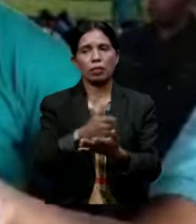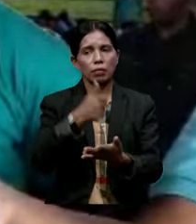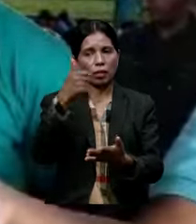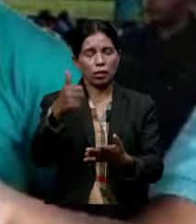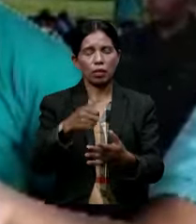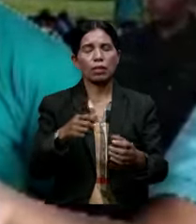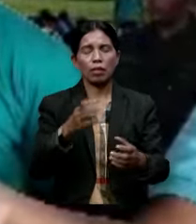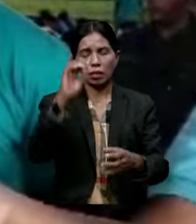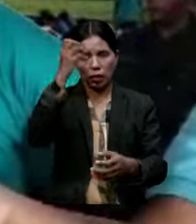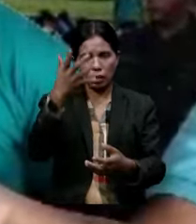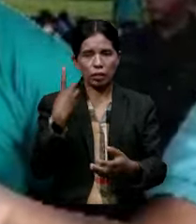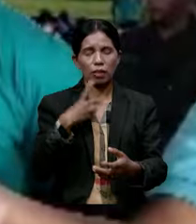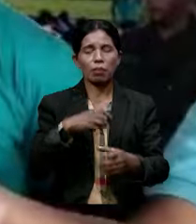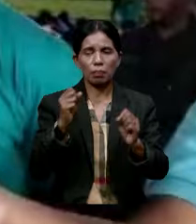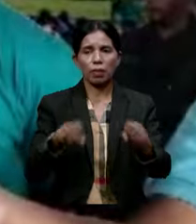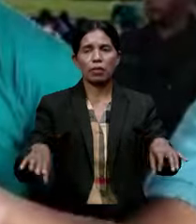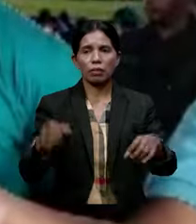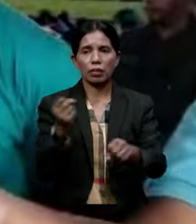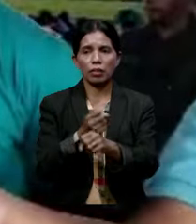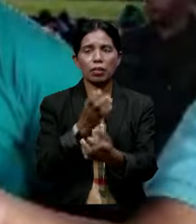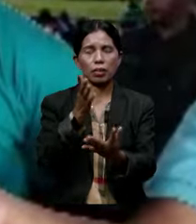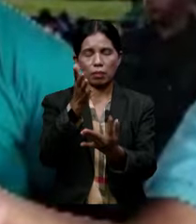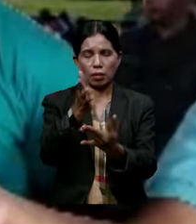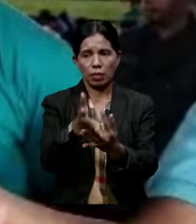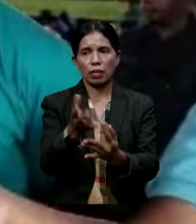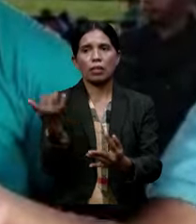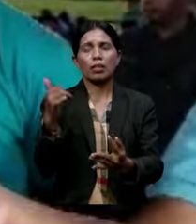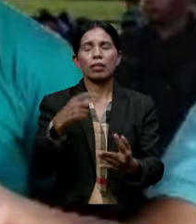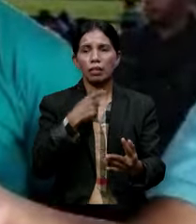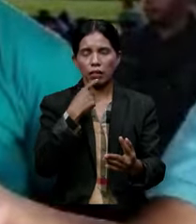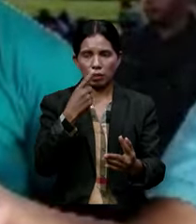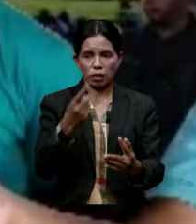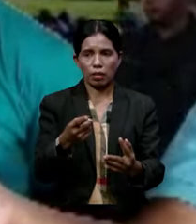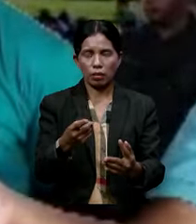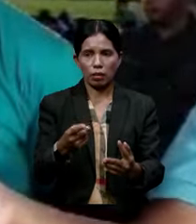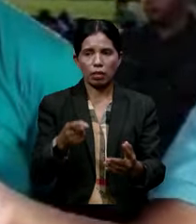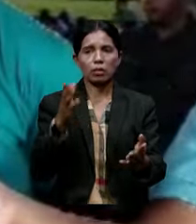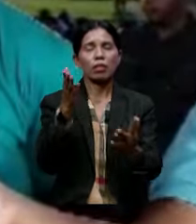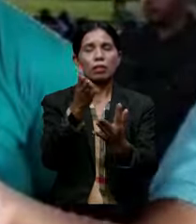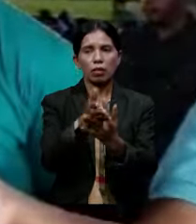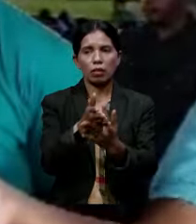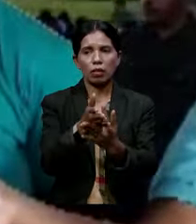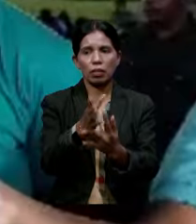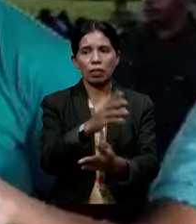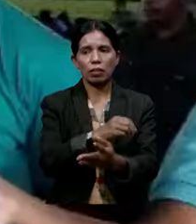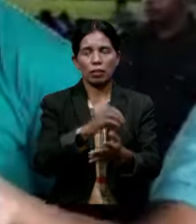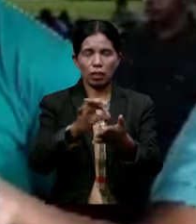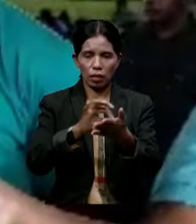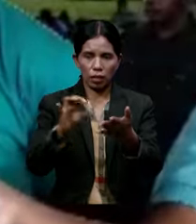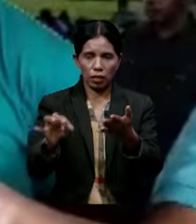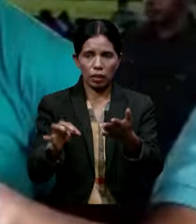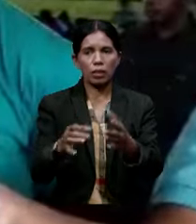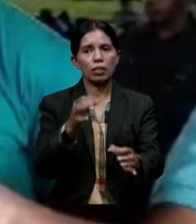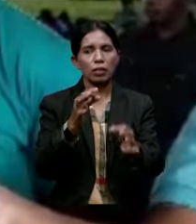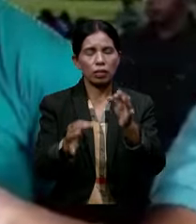Deus, e tabela, esforço tamba, Sira tamba vai a fase da na mesma que italian, ajusta ba sistema work ready pool. Se na